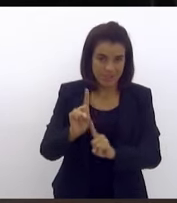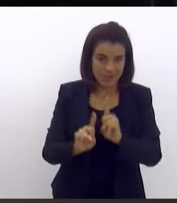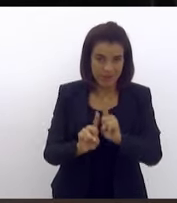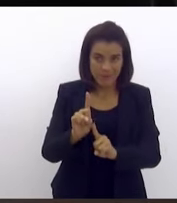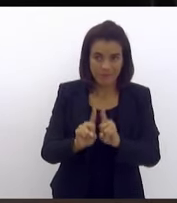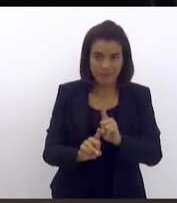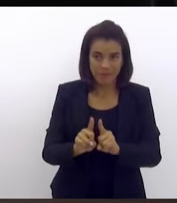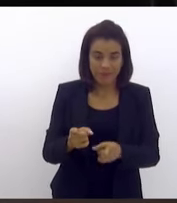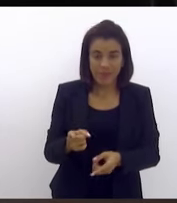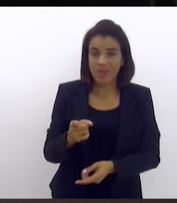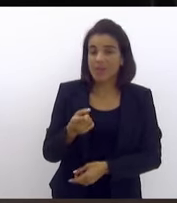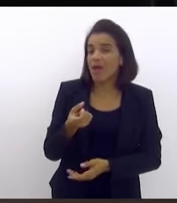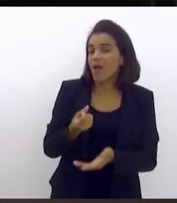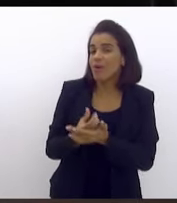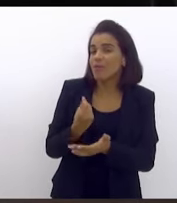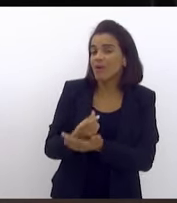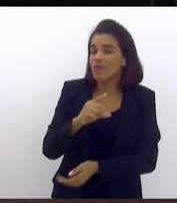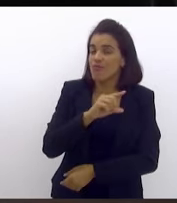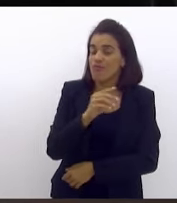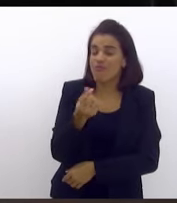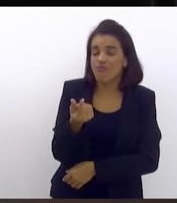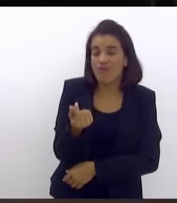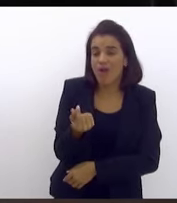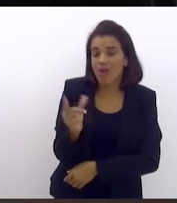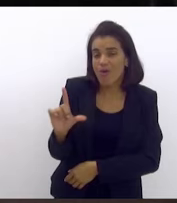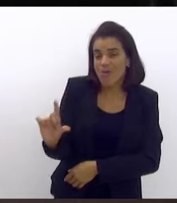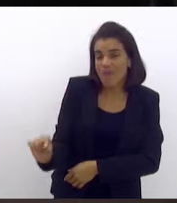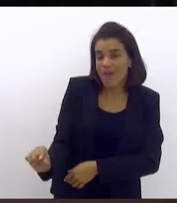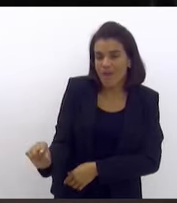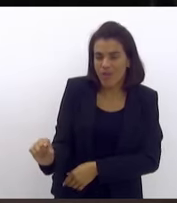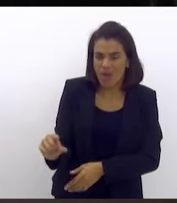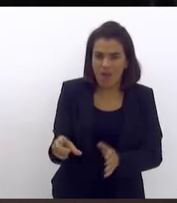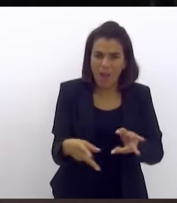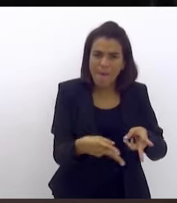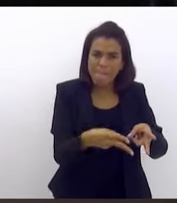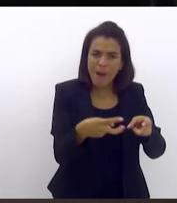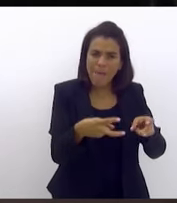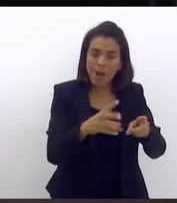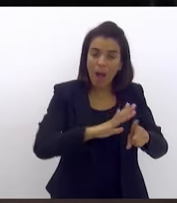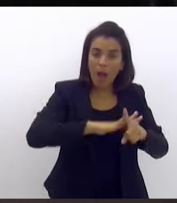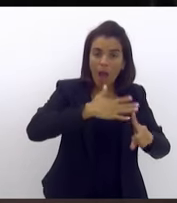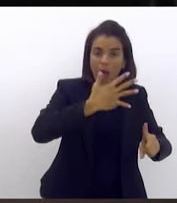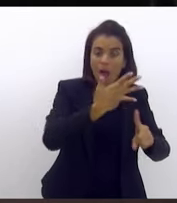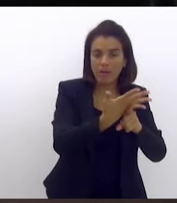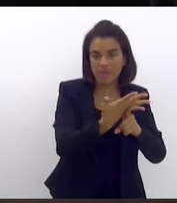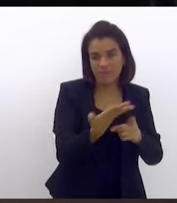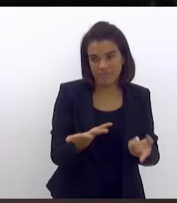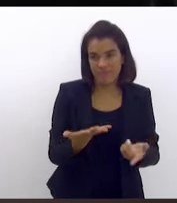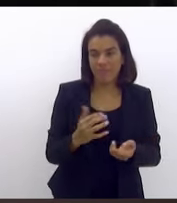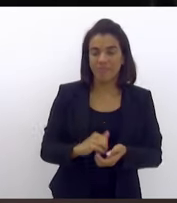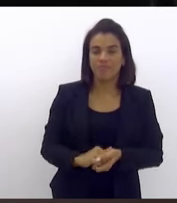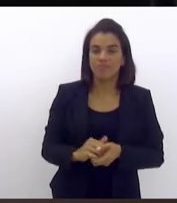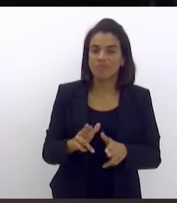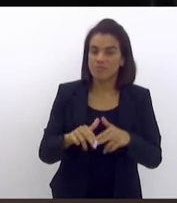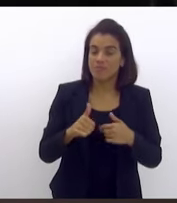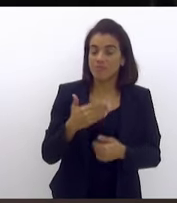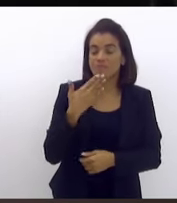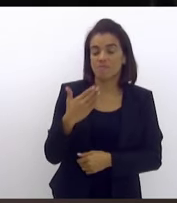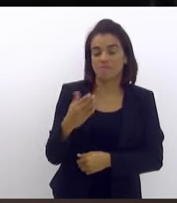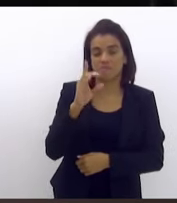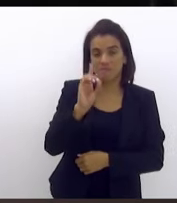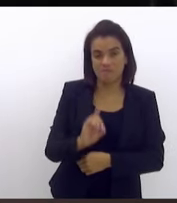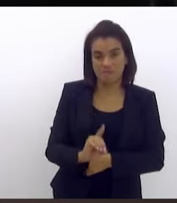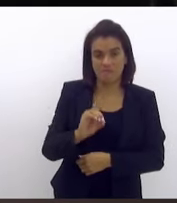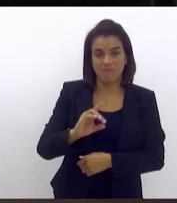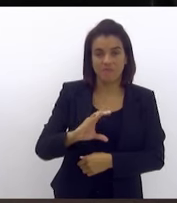a menos a água, né? Então, pedi, essa através do requerimento de informação, solicitei que o diretor da SEDAI apresentasse